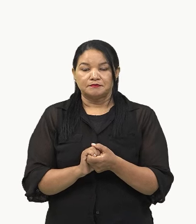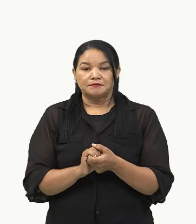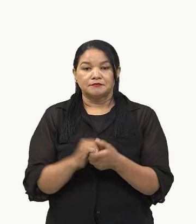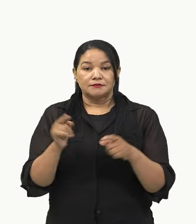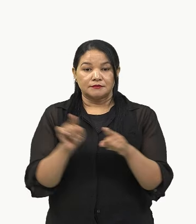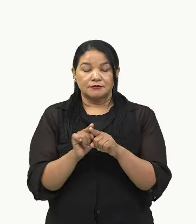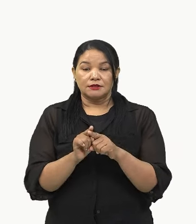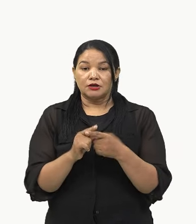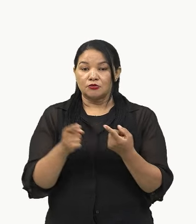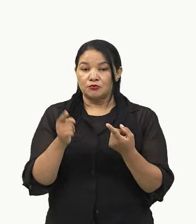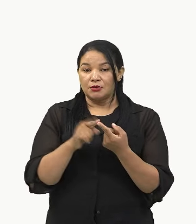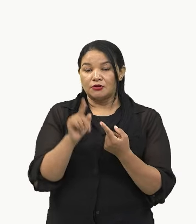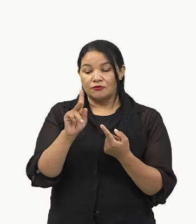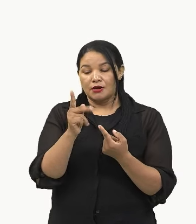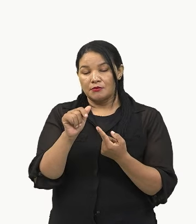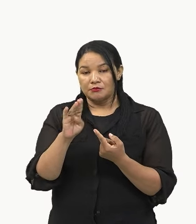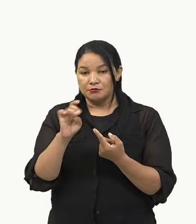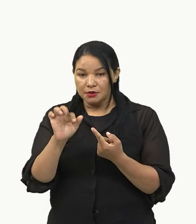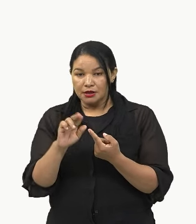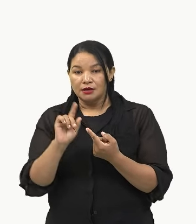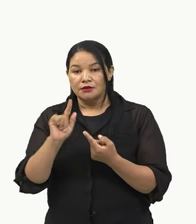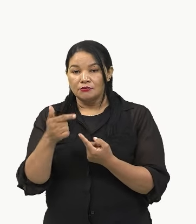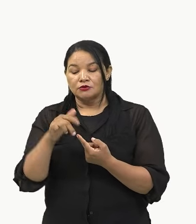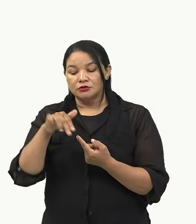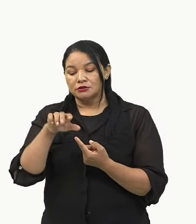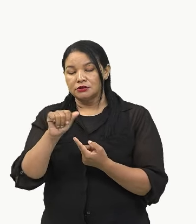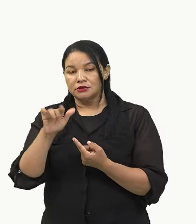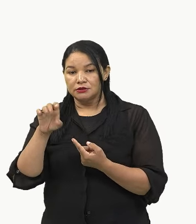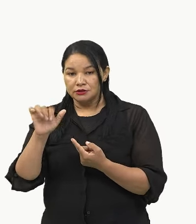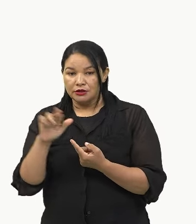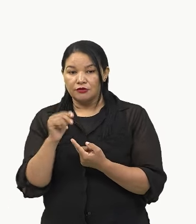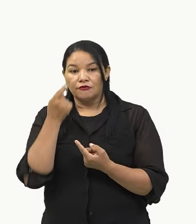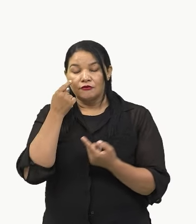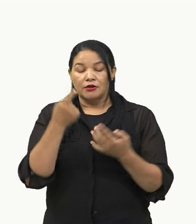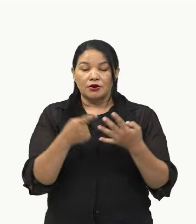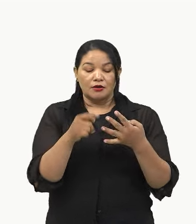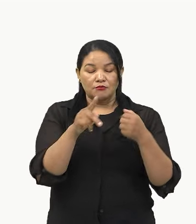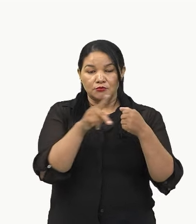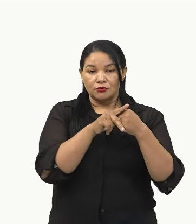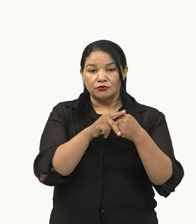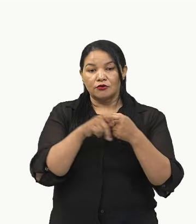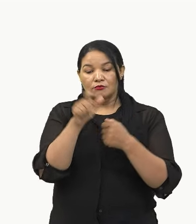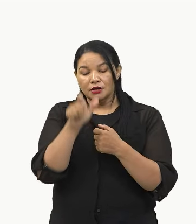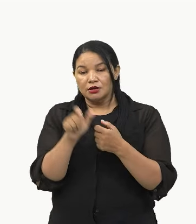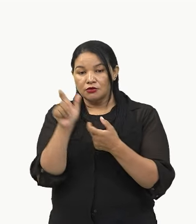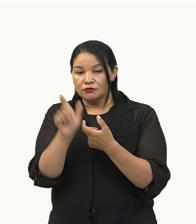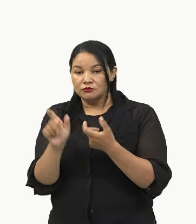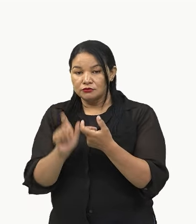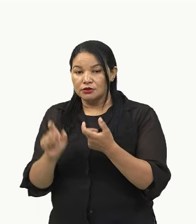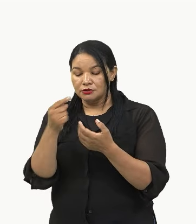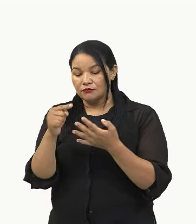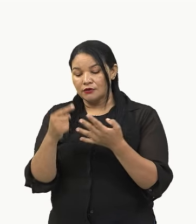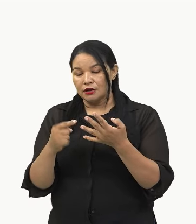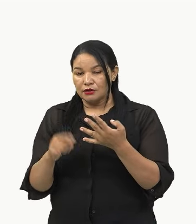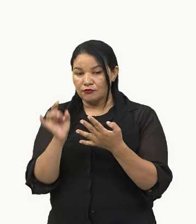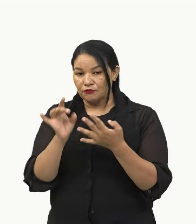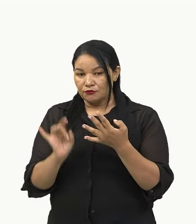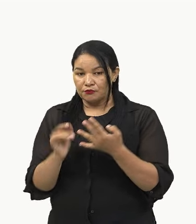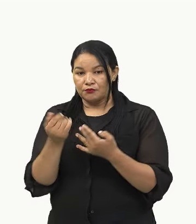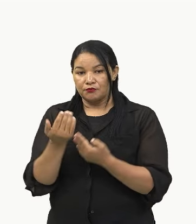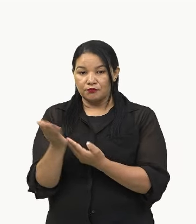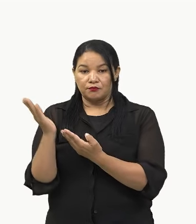haber no presente, eu tenho yo, he, tú has, él, usted ha,